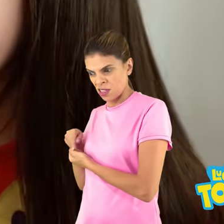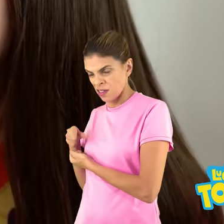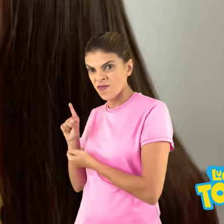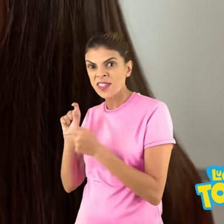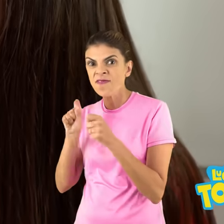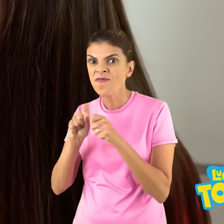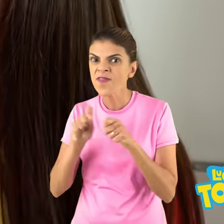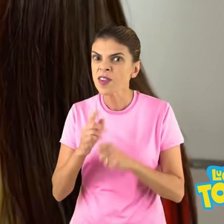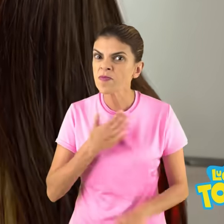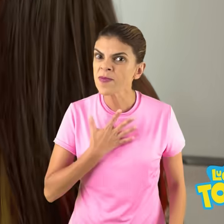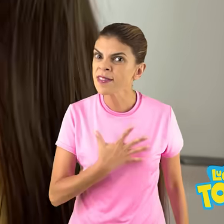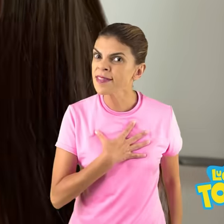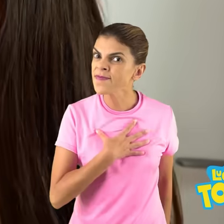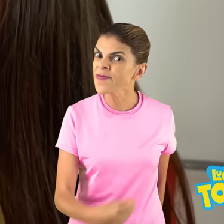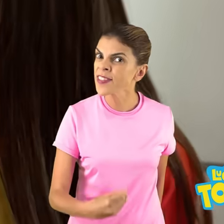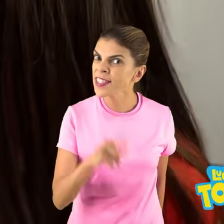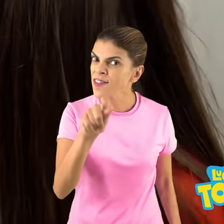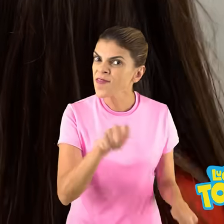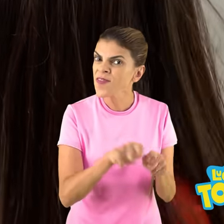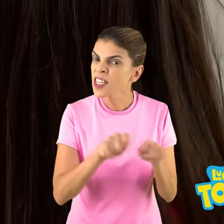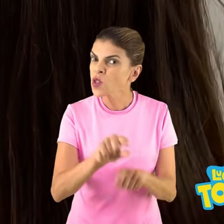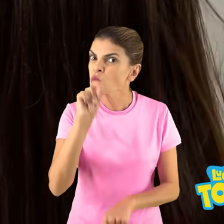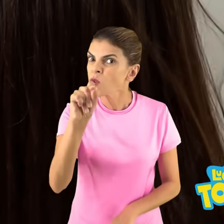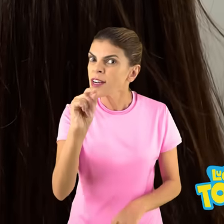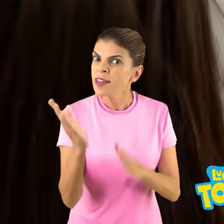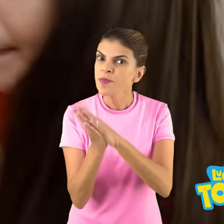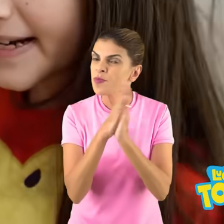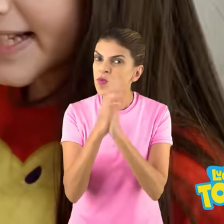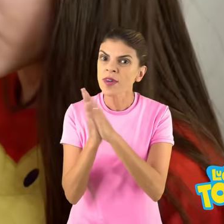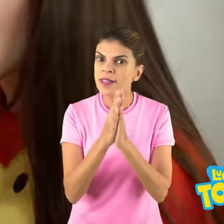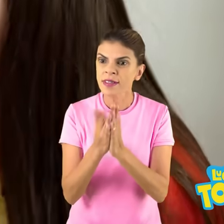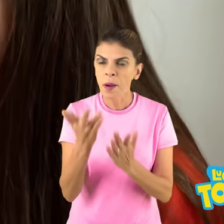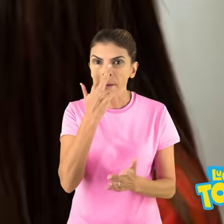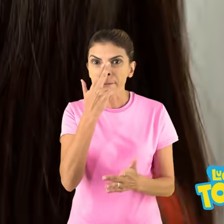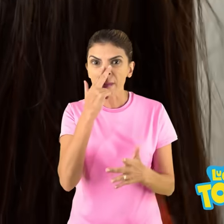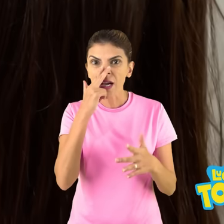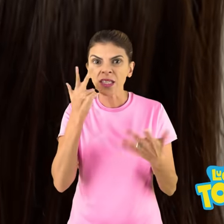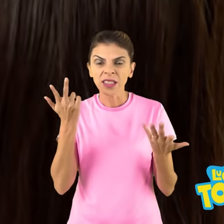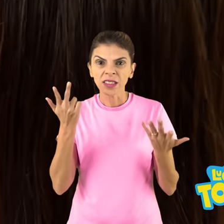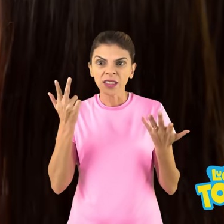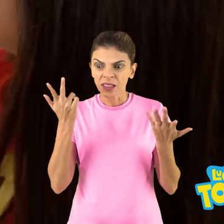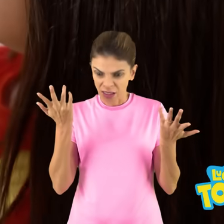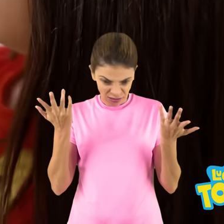O que você fez com a minha boneca? Ela tá parecendo o Olaf!